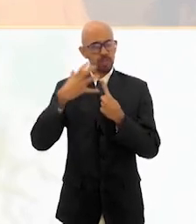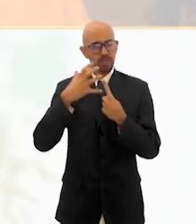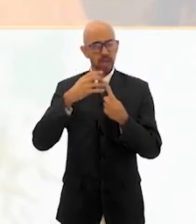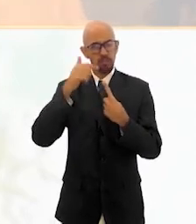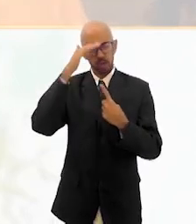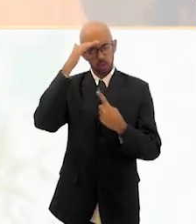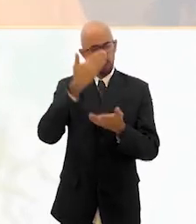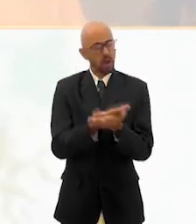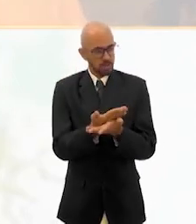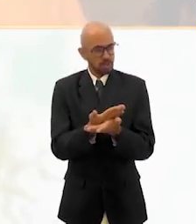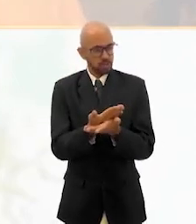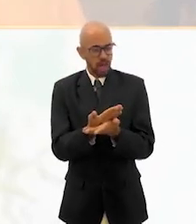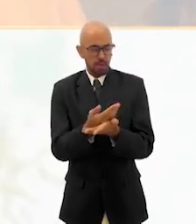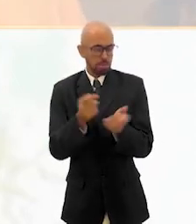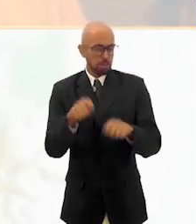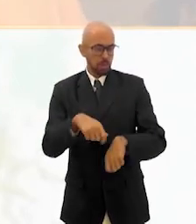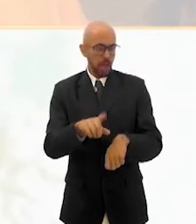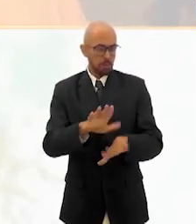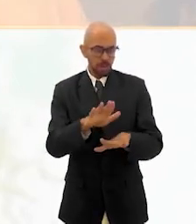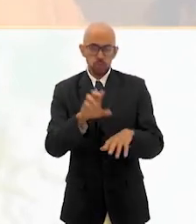lado, já tentamos alguma vez?